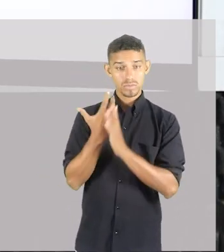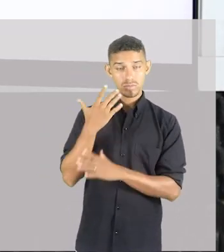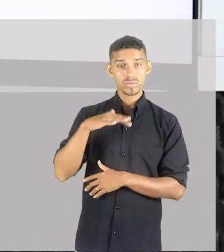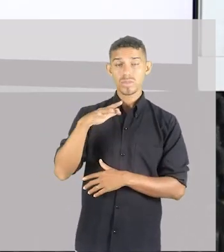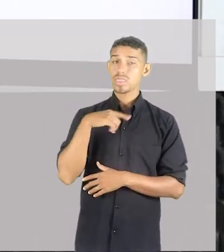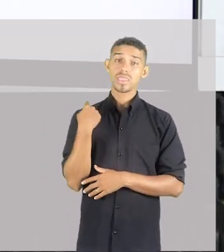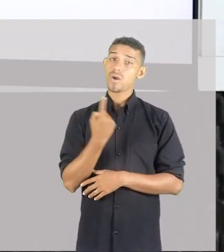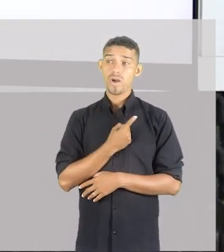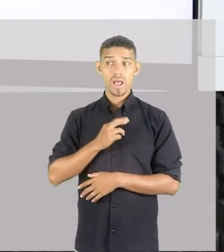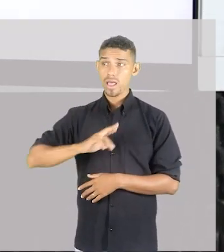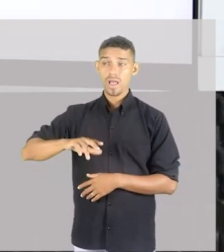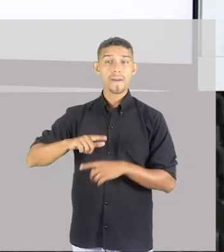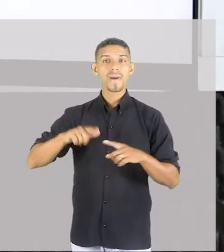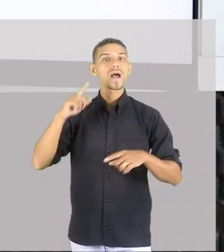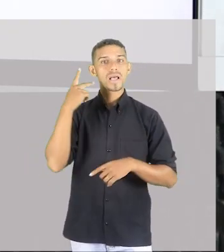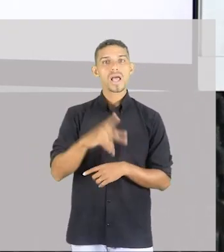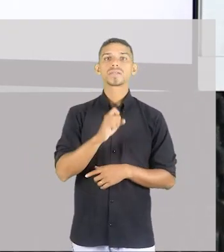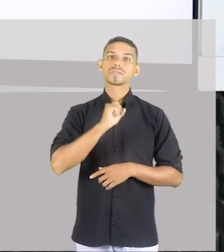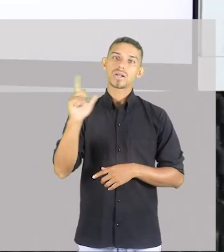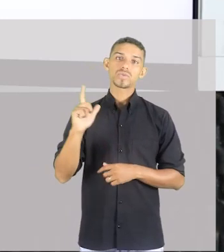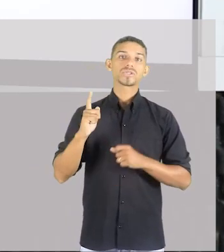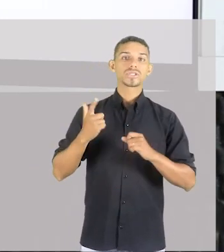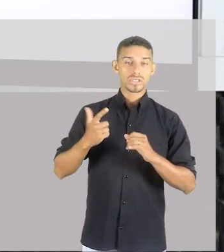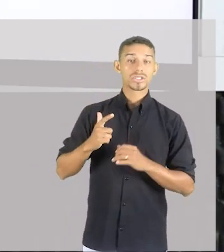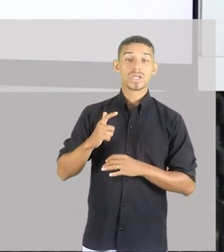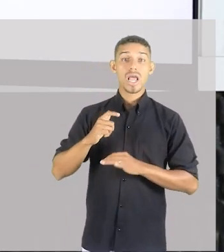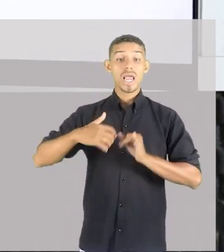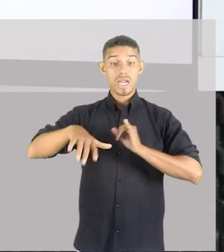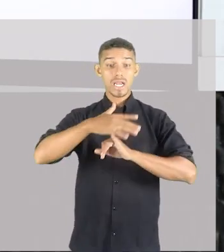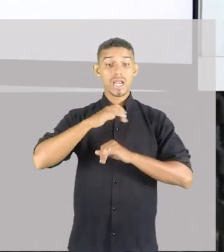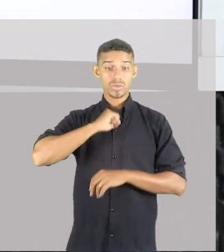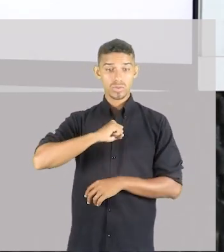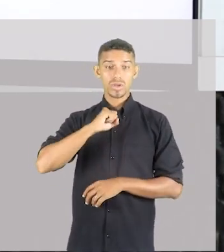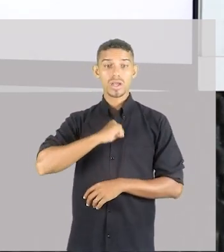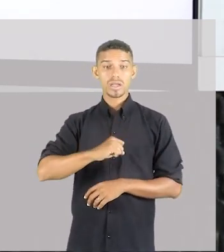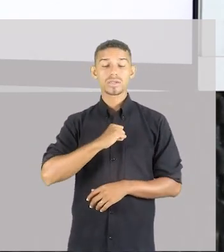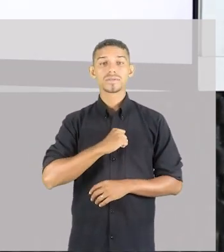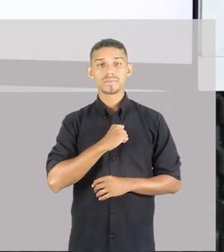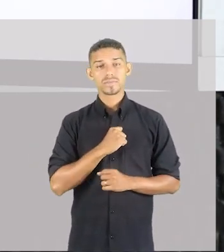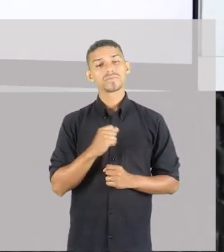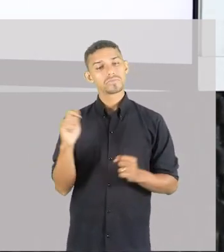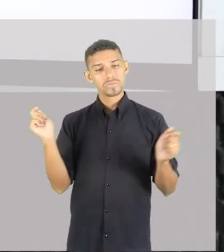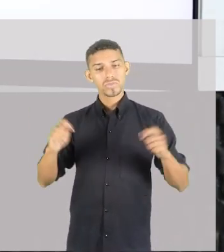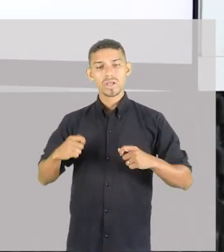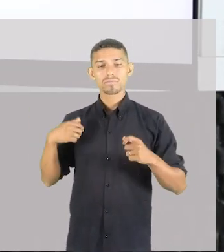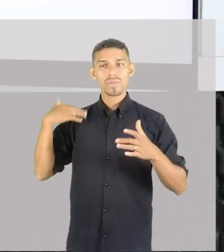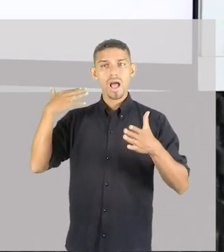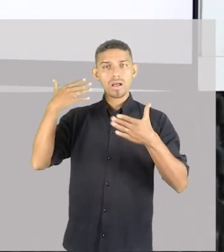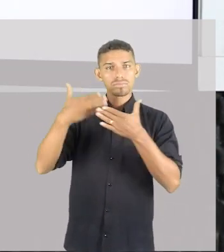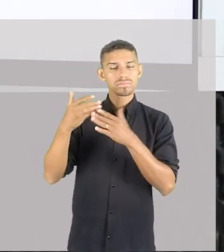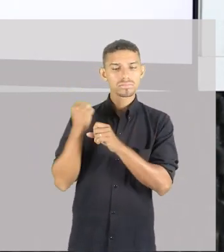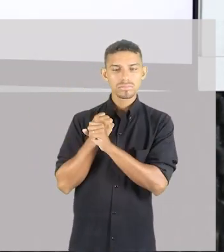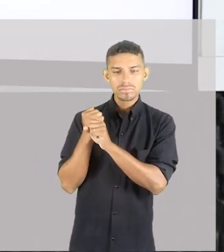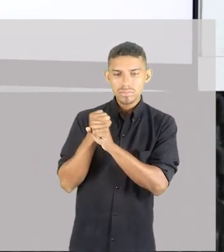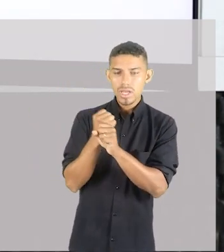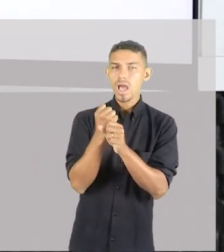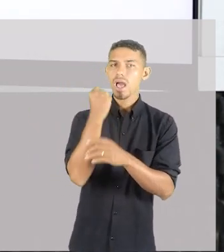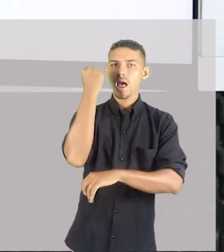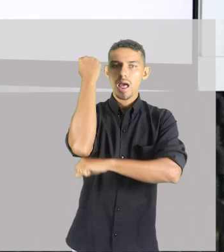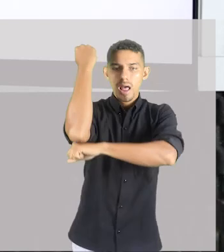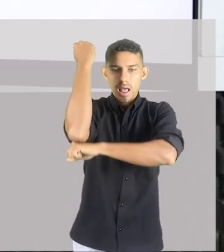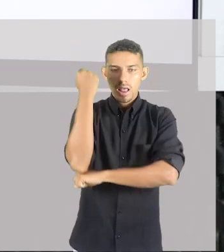originalmente não é nosso, mas ele é a cara de São Luís. E o reggae tem toda uma história de décadas aí, onde você tem